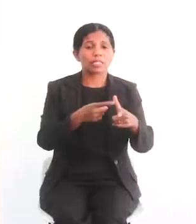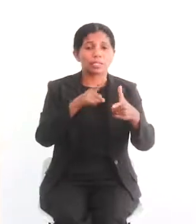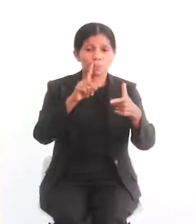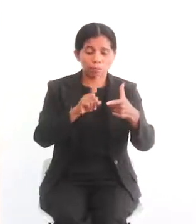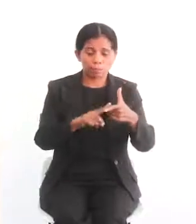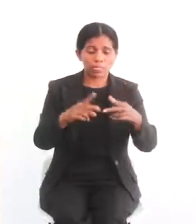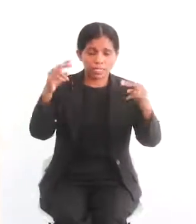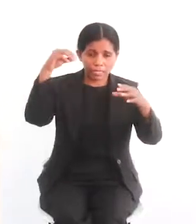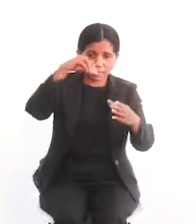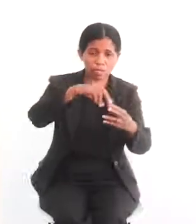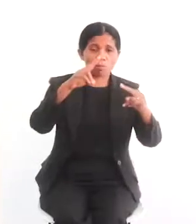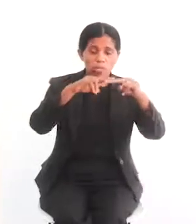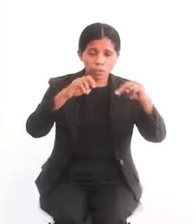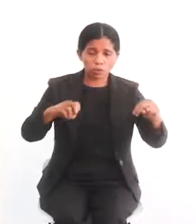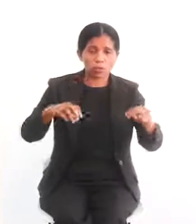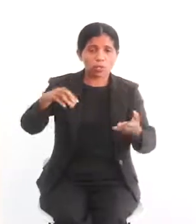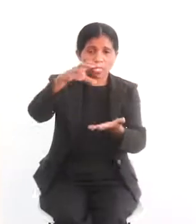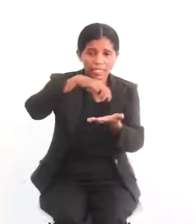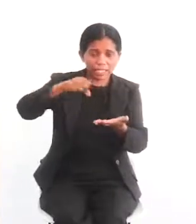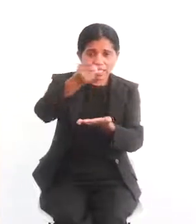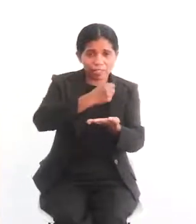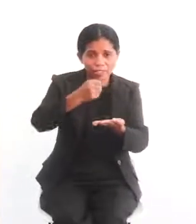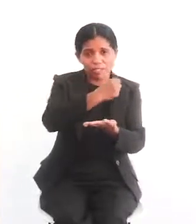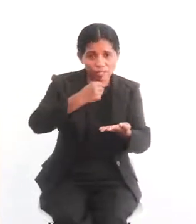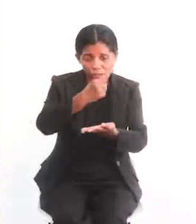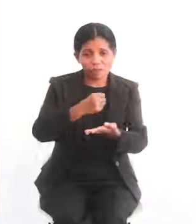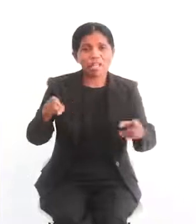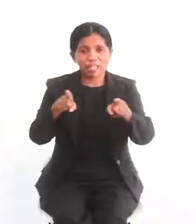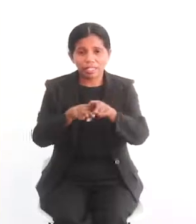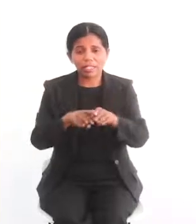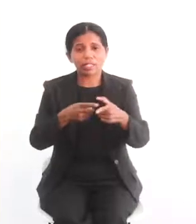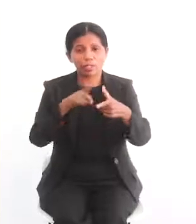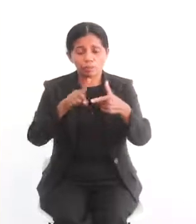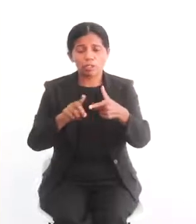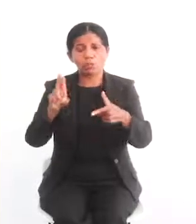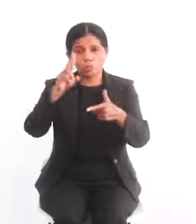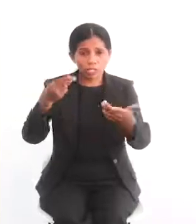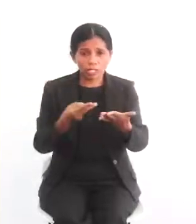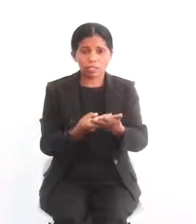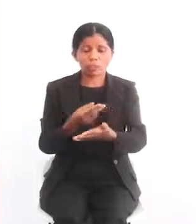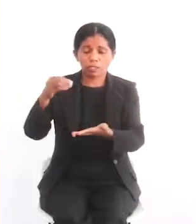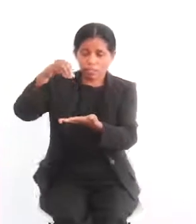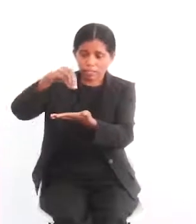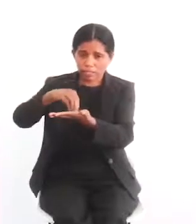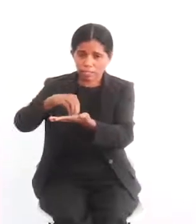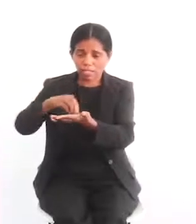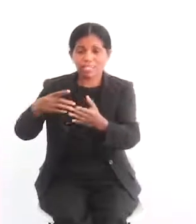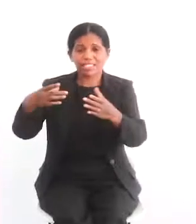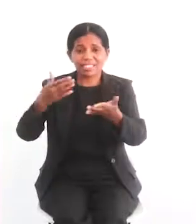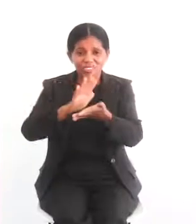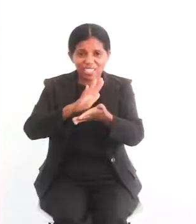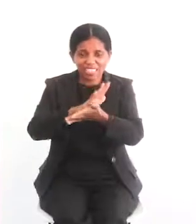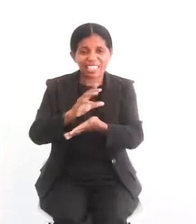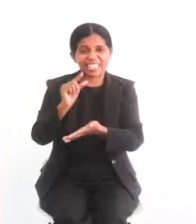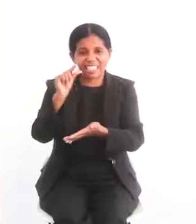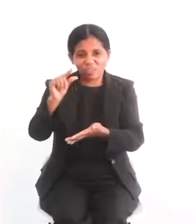ovos inteiros e mexeu até obter uma massa homogénea. Encheu as forminhas de papel com este preparado com a ajuda de